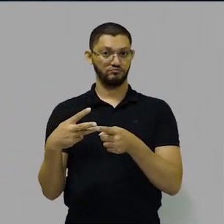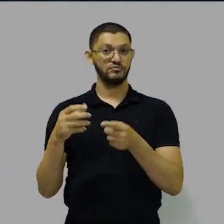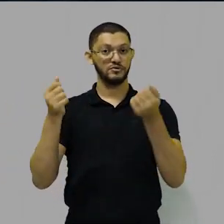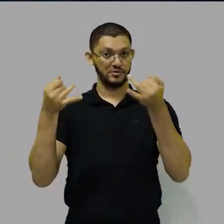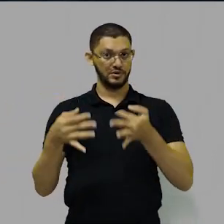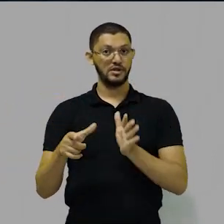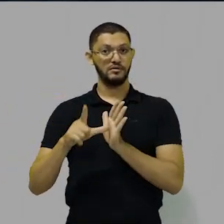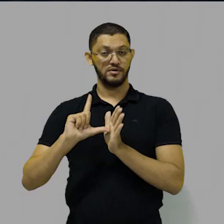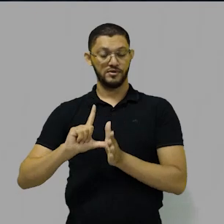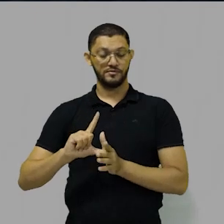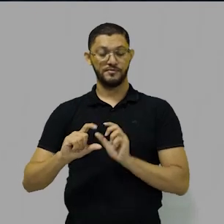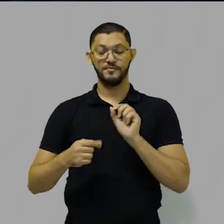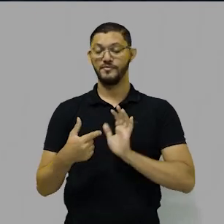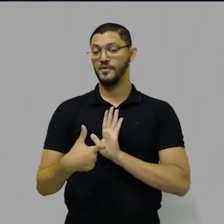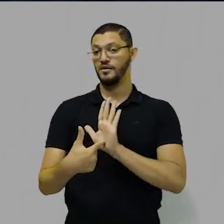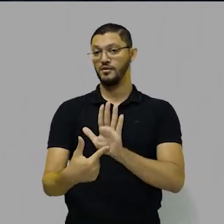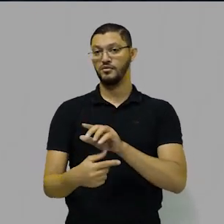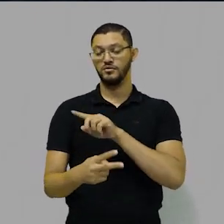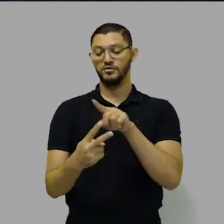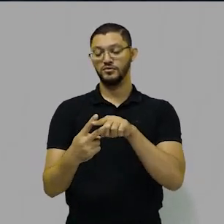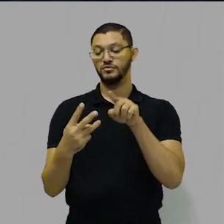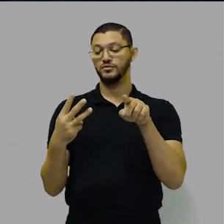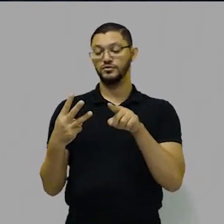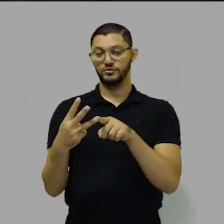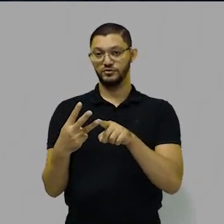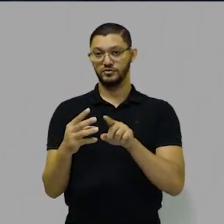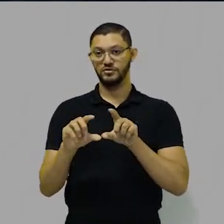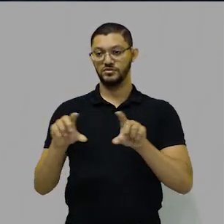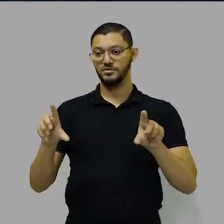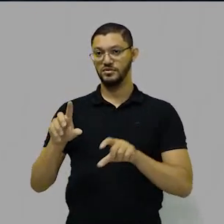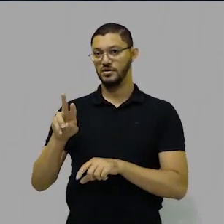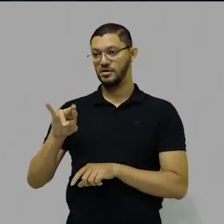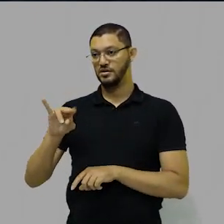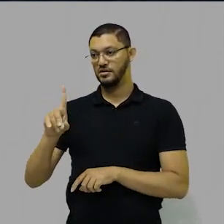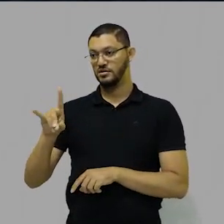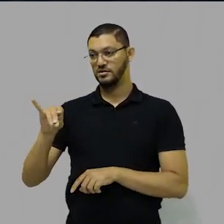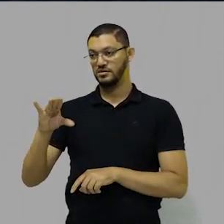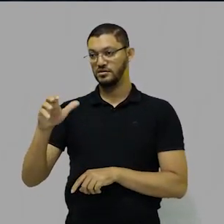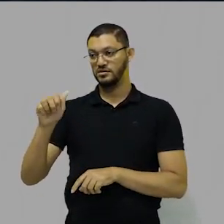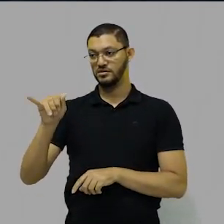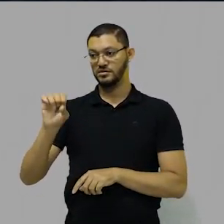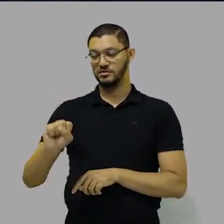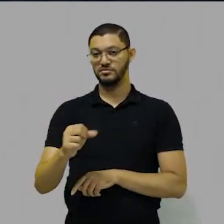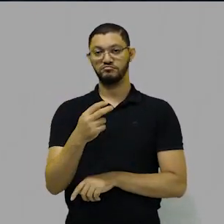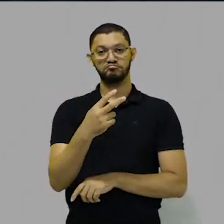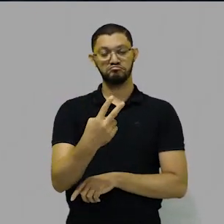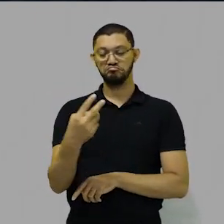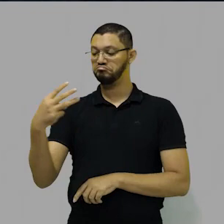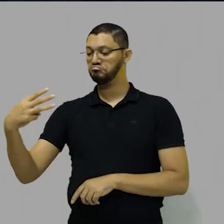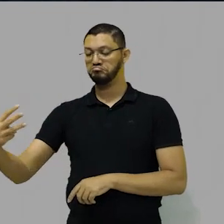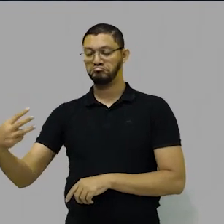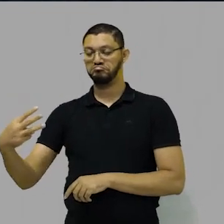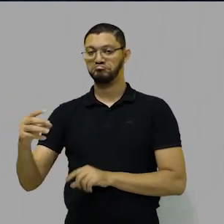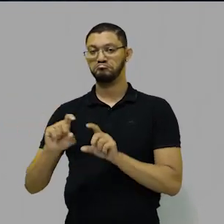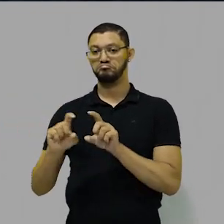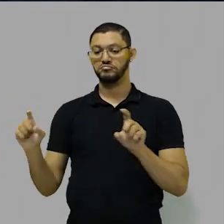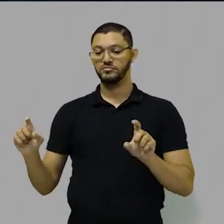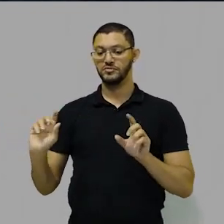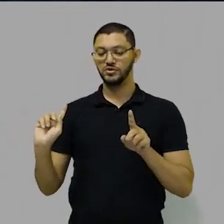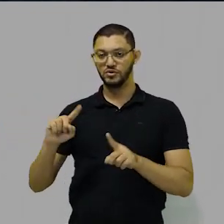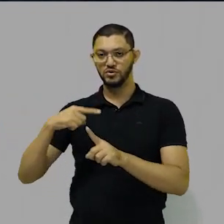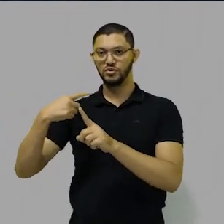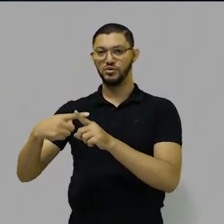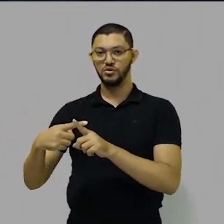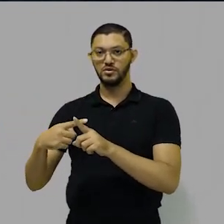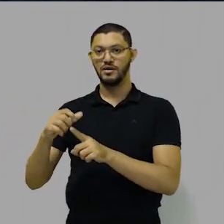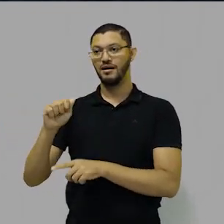foi dito, vão apresentar 2 ou 3 radicais. Então, eu vou ter o nome dos 2 ou dos 3 radicais, mais